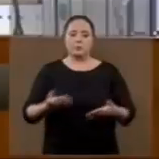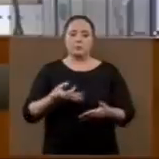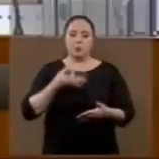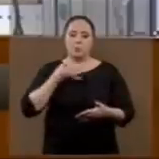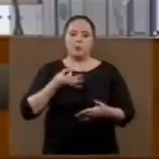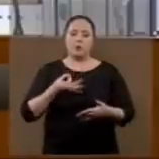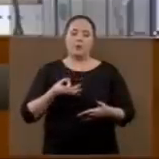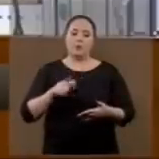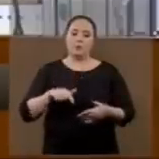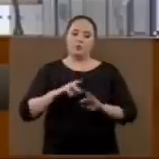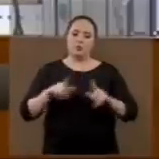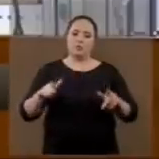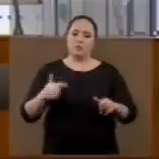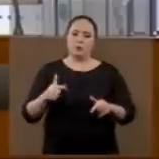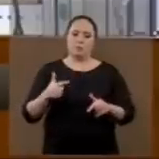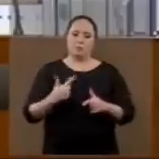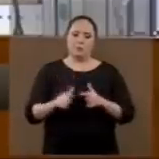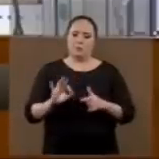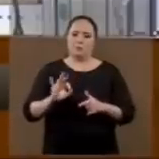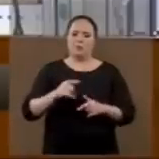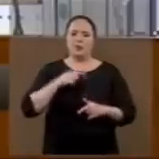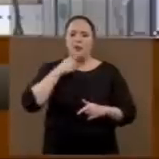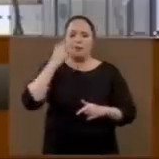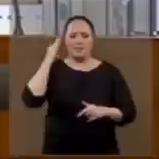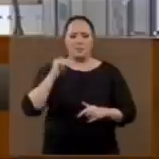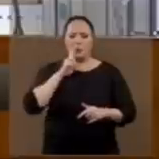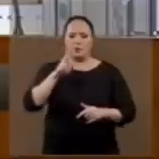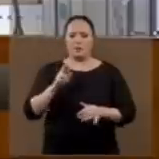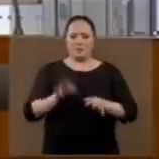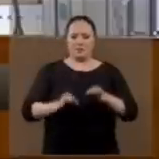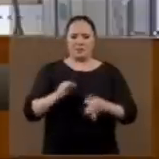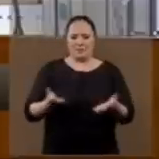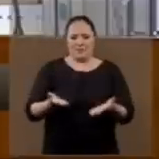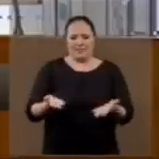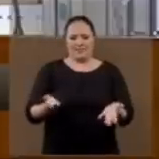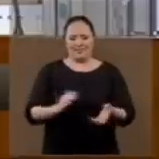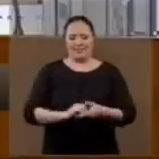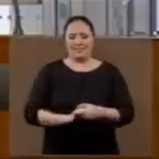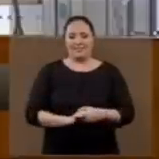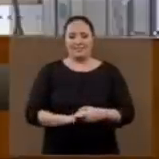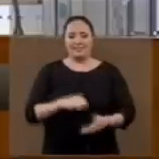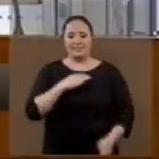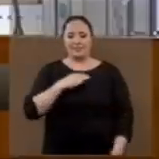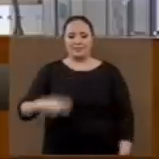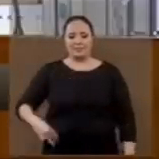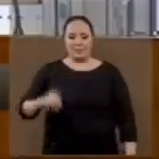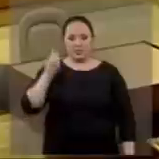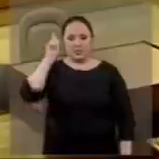a garantia de amanhã e ninguém nem sabe o resultado desse julgamento. Ministro Gilmar Mendes.